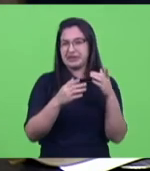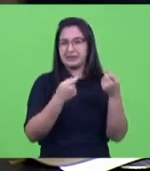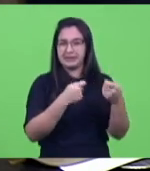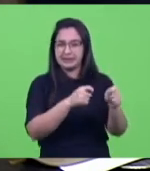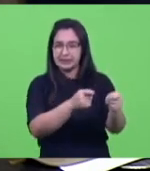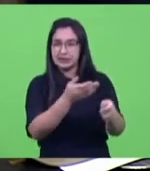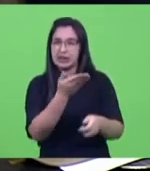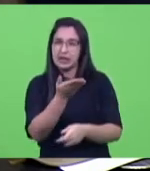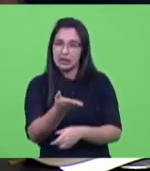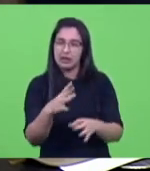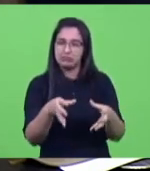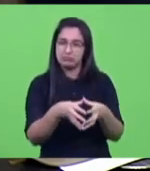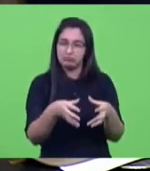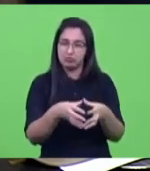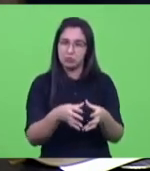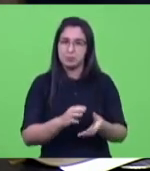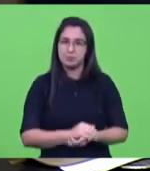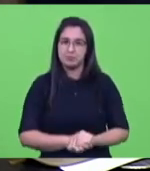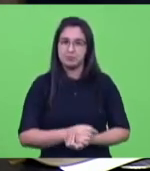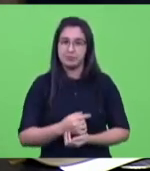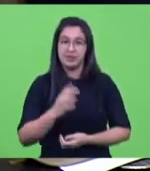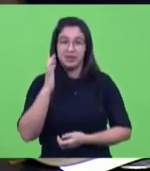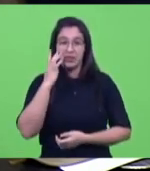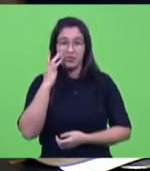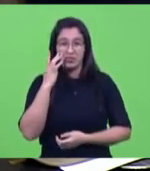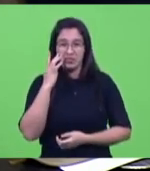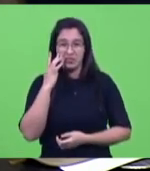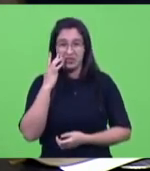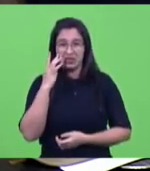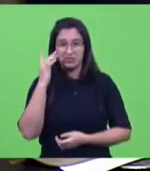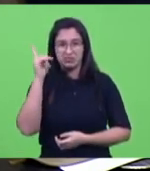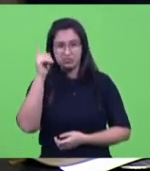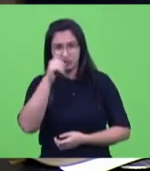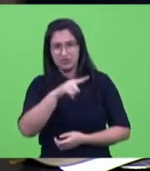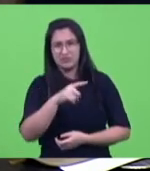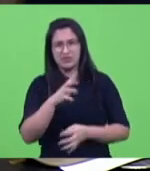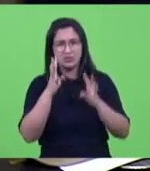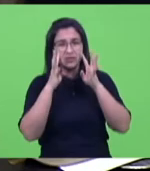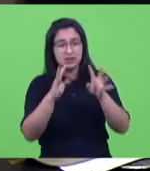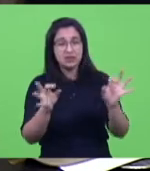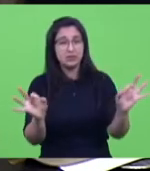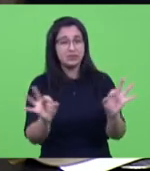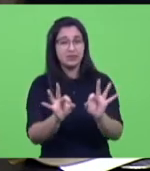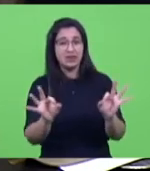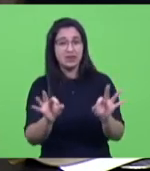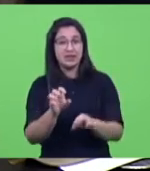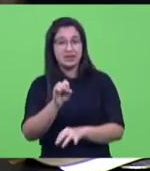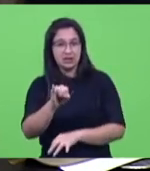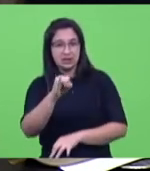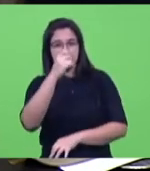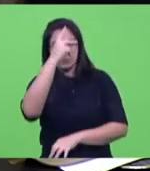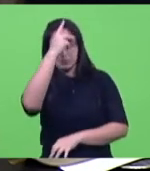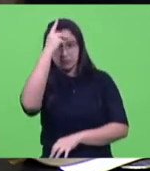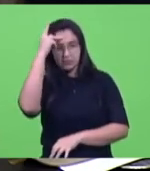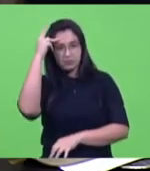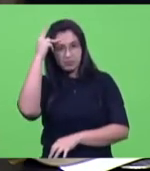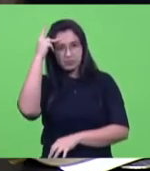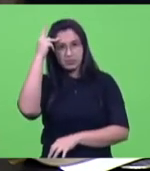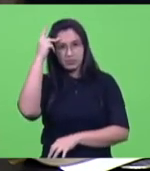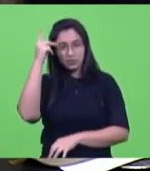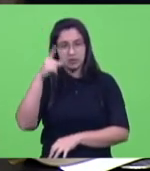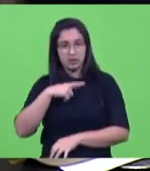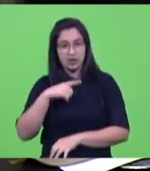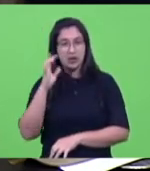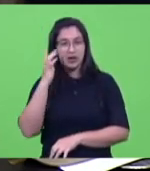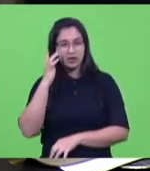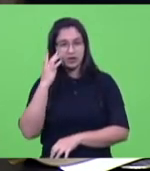muita dificuldade de entender por que não ouvem. E, gente, se as pessoas tivessem... Eu achei que a pandemia ia mudar um pouco o